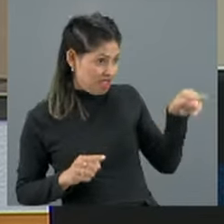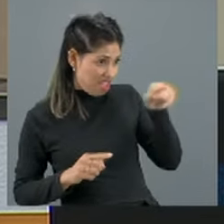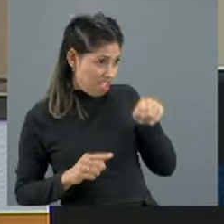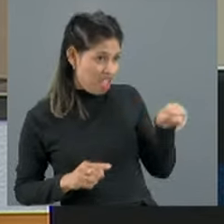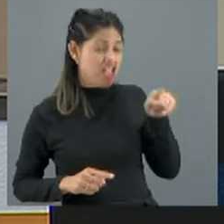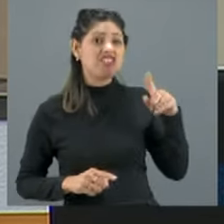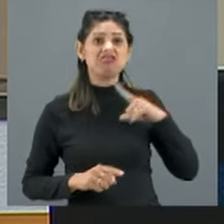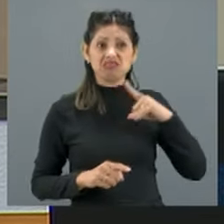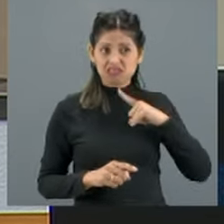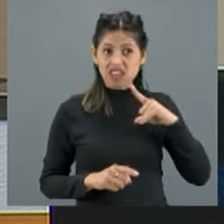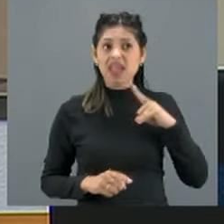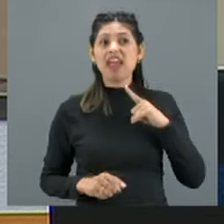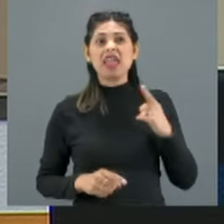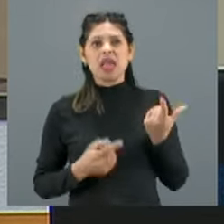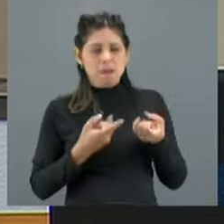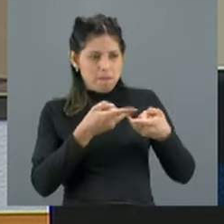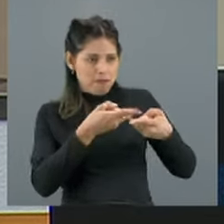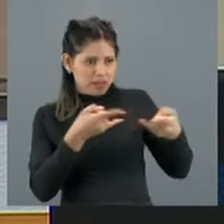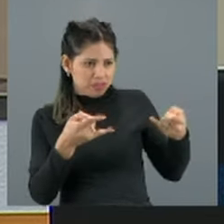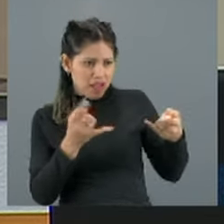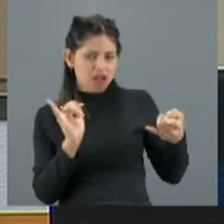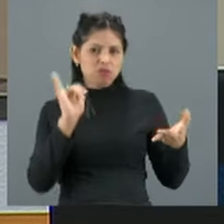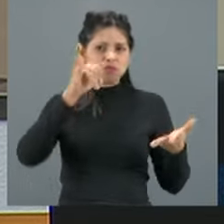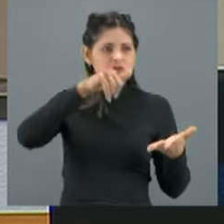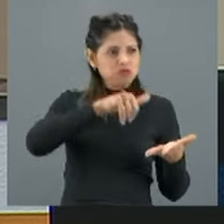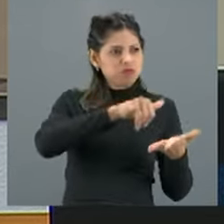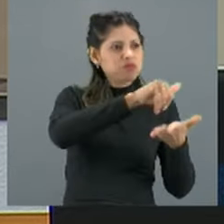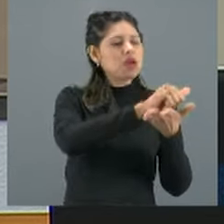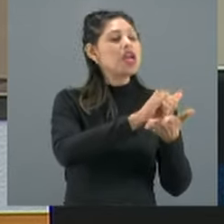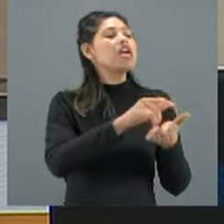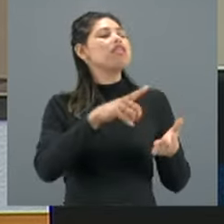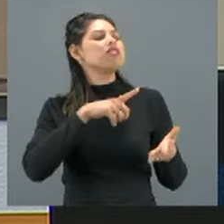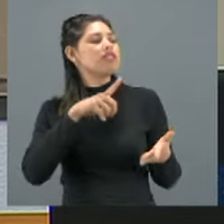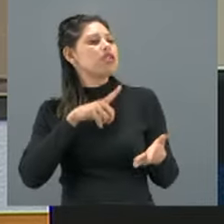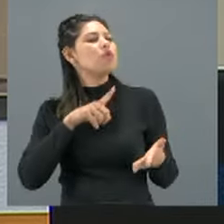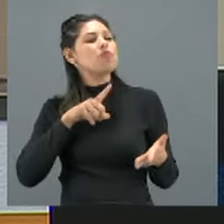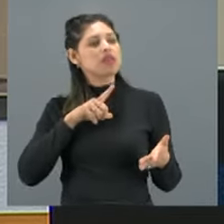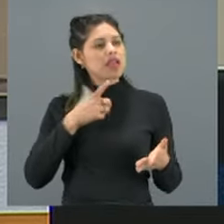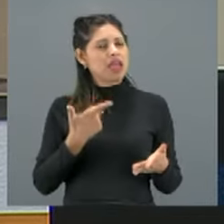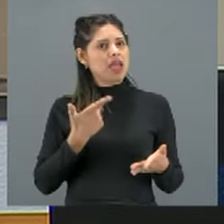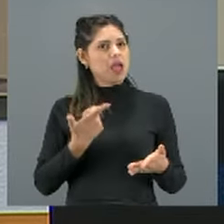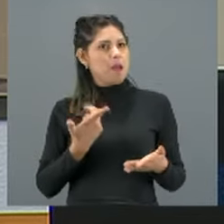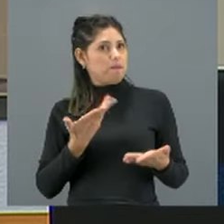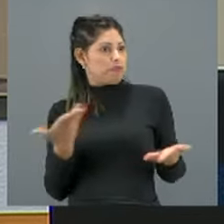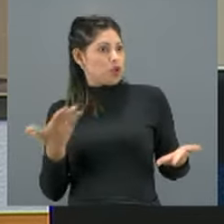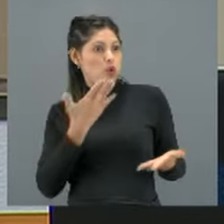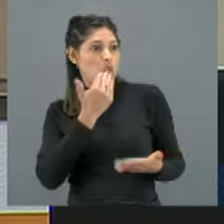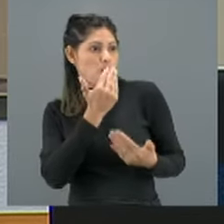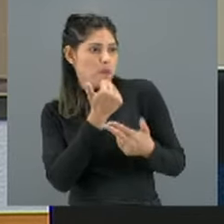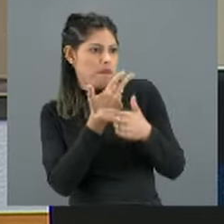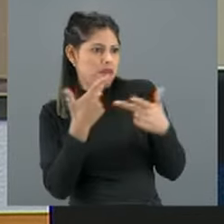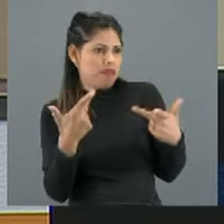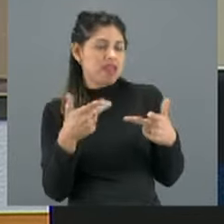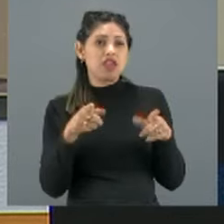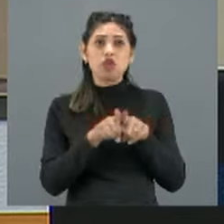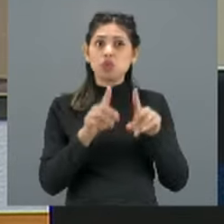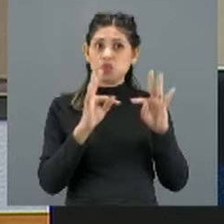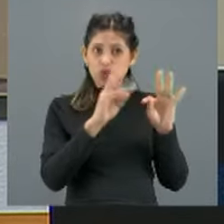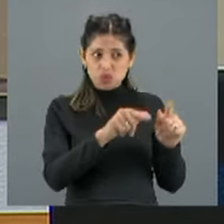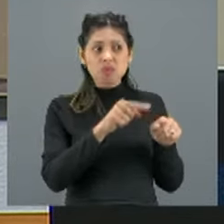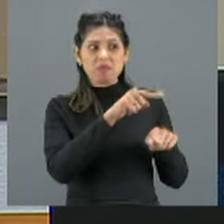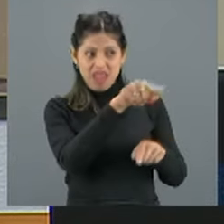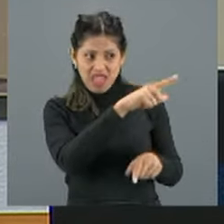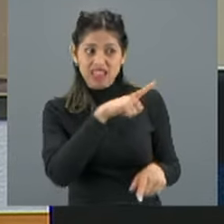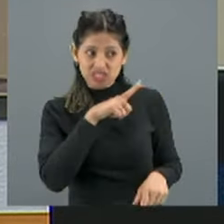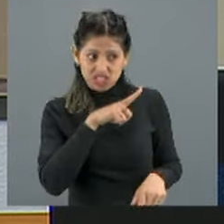até diária. Para quem vem reivindicar, discordar, você vê lá como é que é. que não é diferente lá da reserva Chico